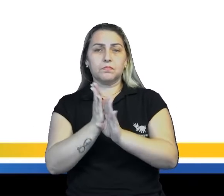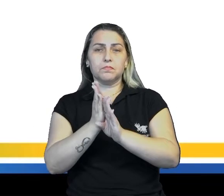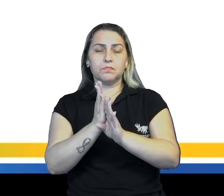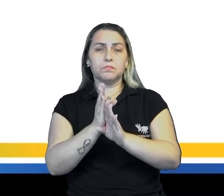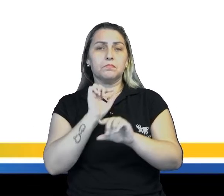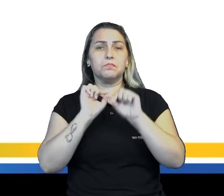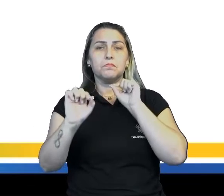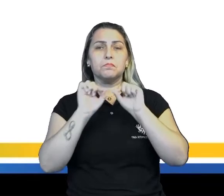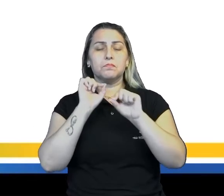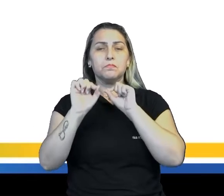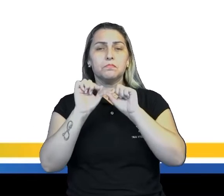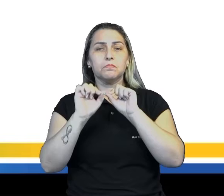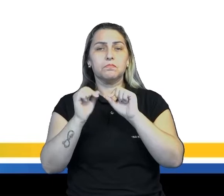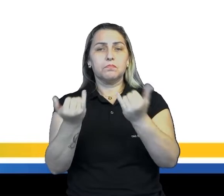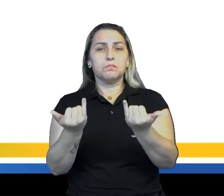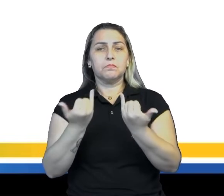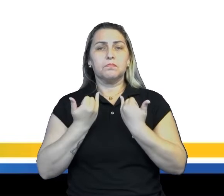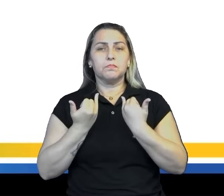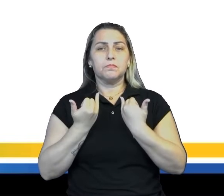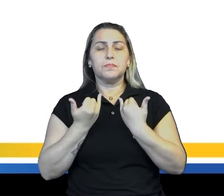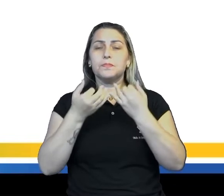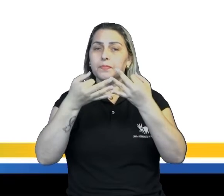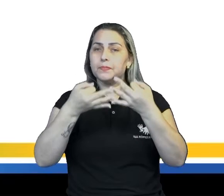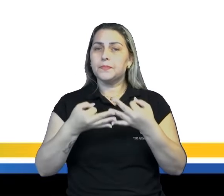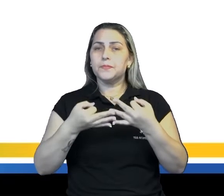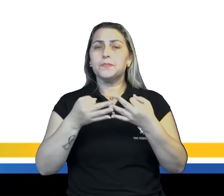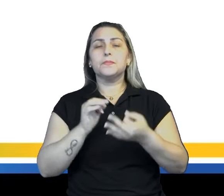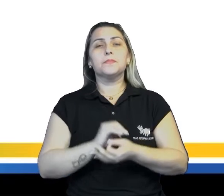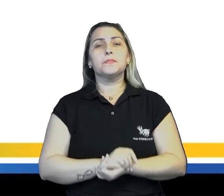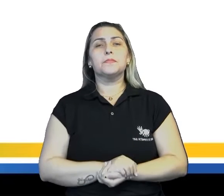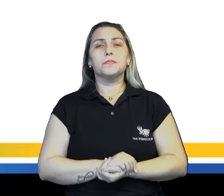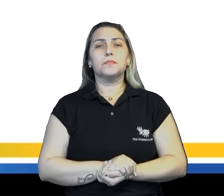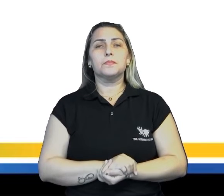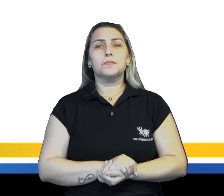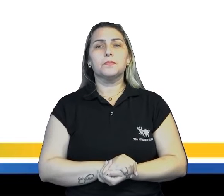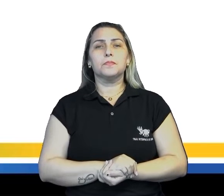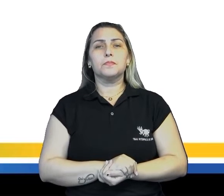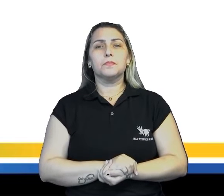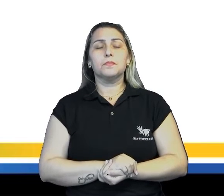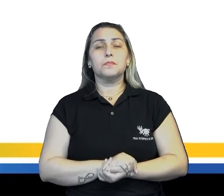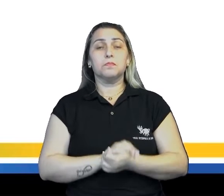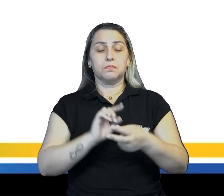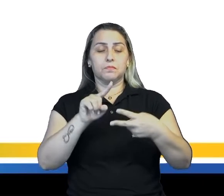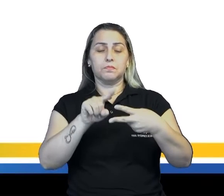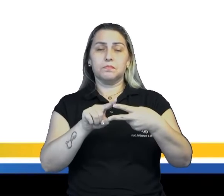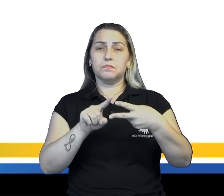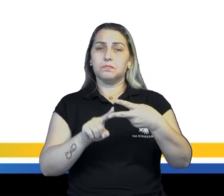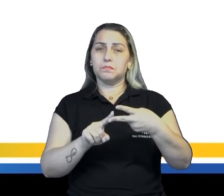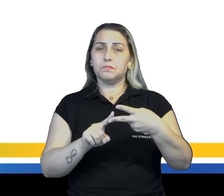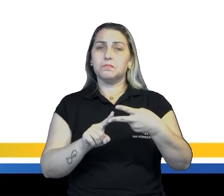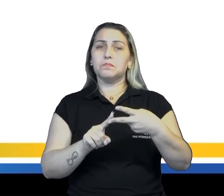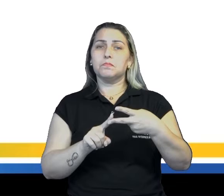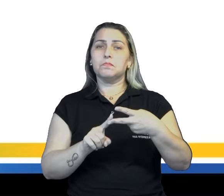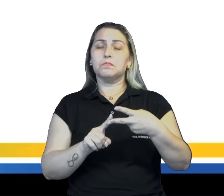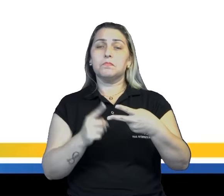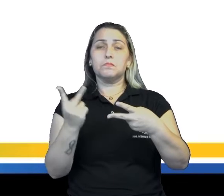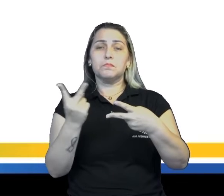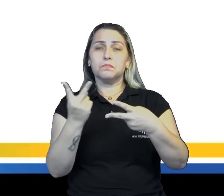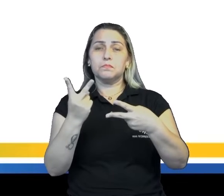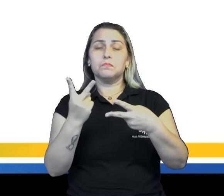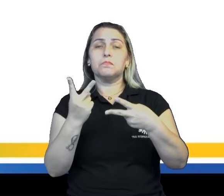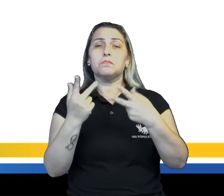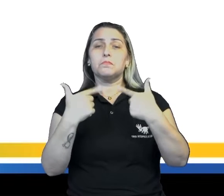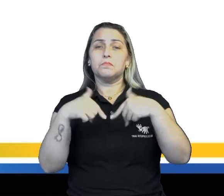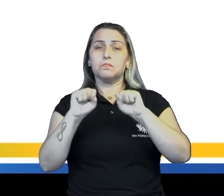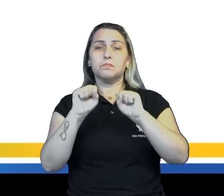identificar o que ela está nos dizendo, certo? E nesta terceira imagem, nós temos